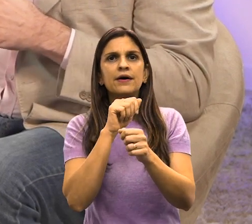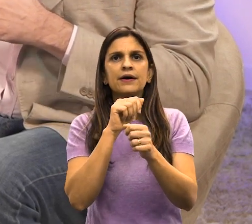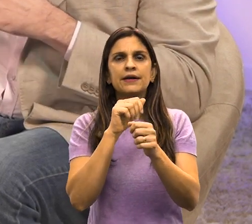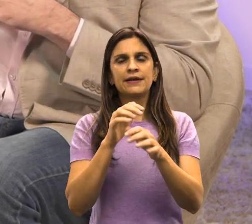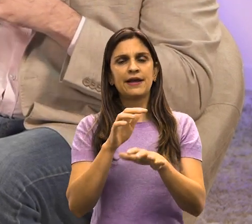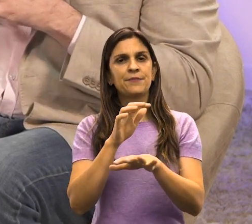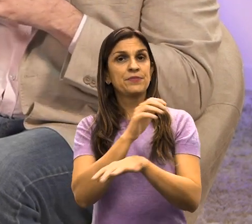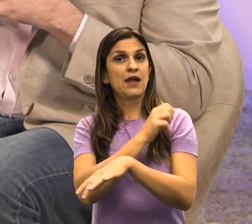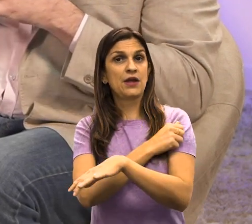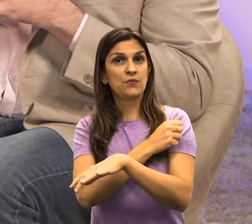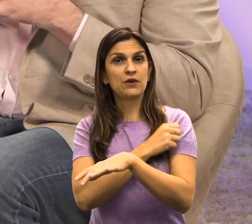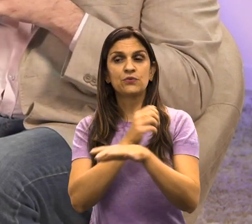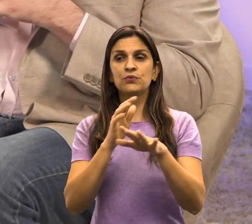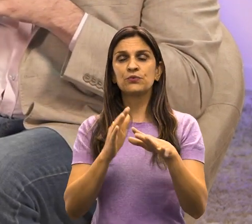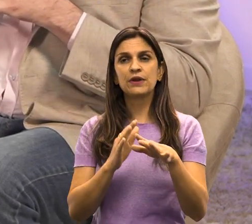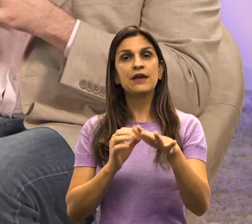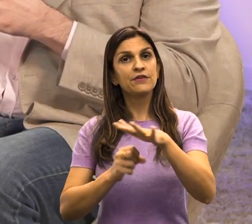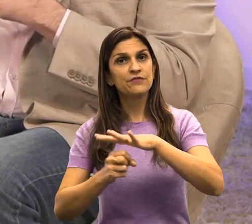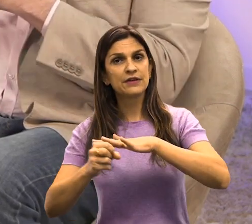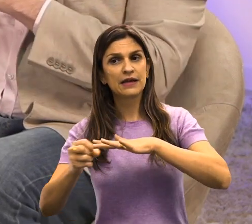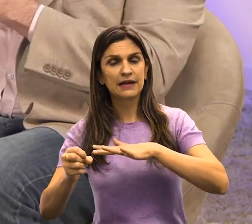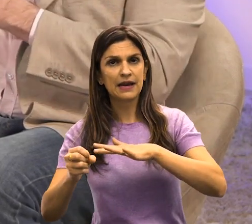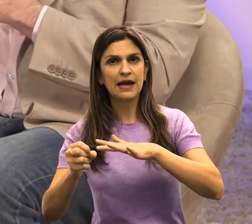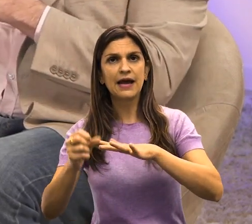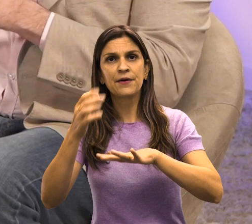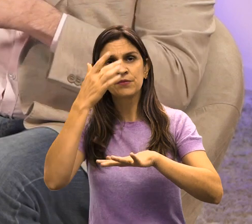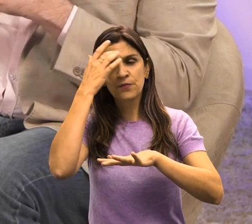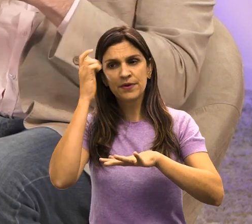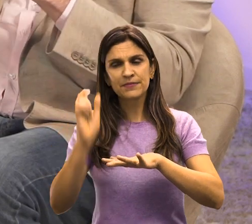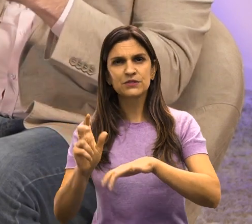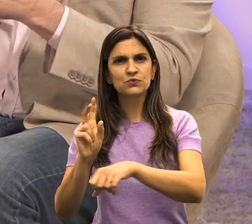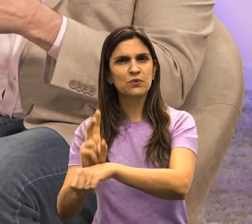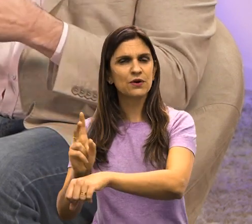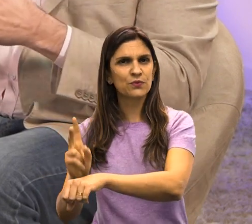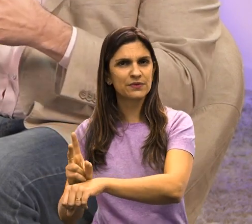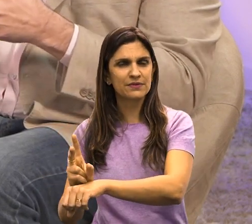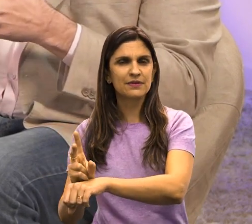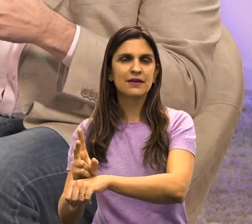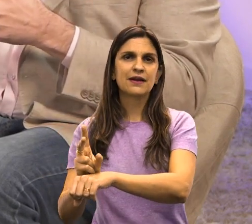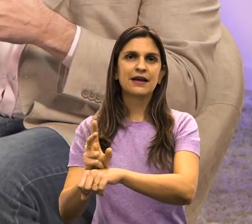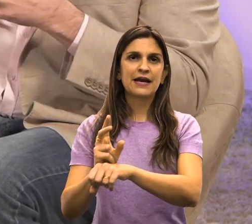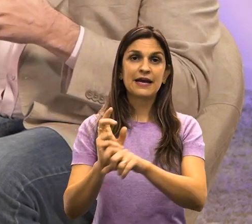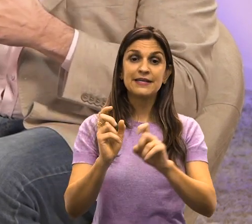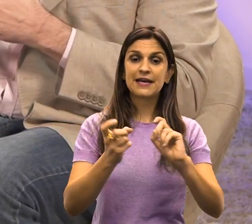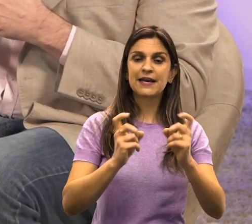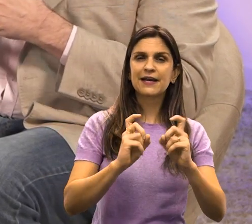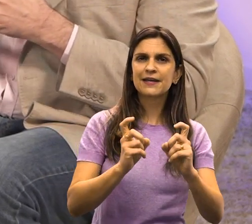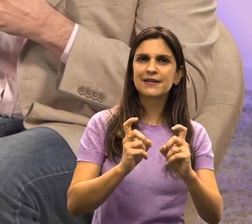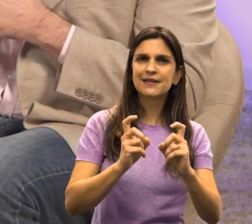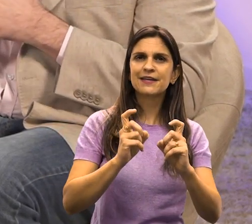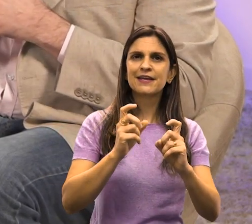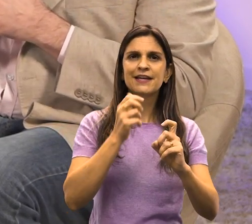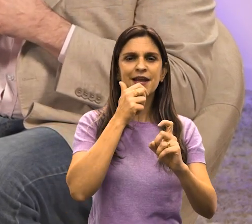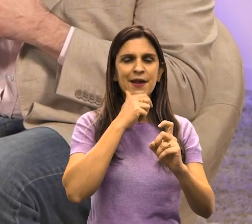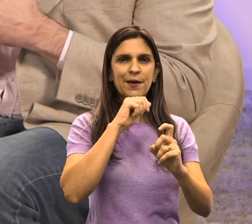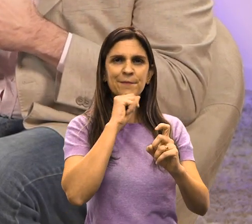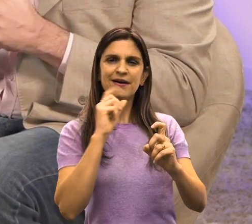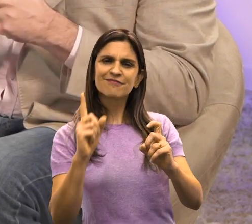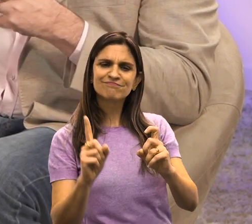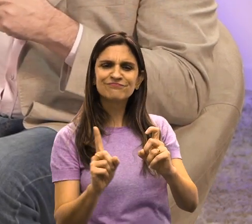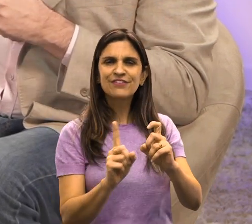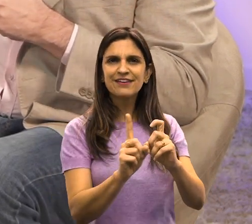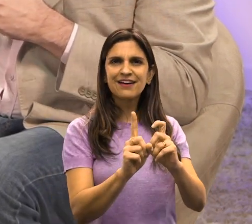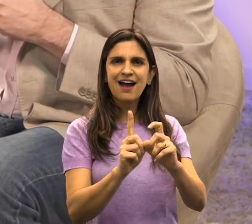24 horas com essa criança, então alguém fique com ela para que ela vá ali nesse encontro, arrumar